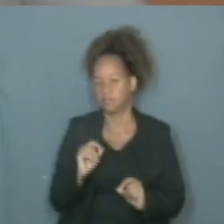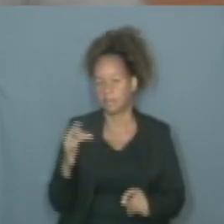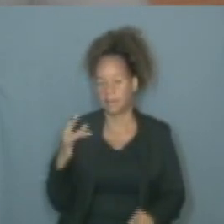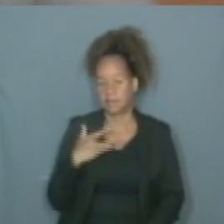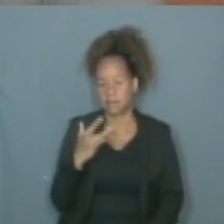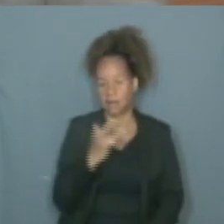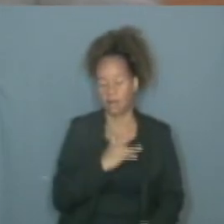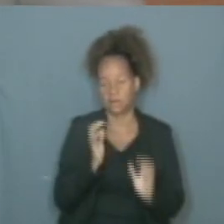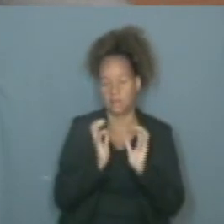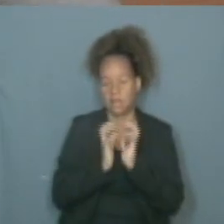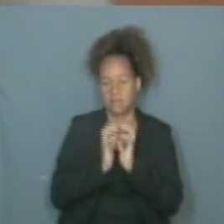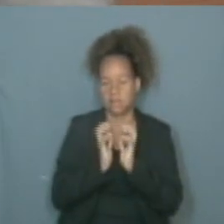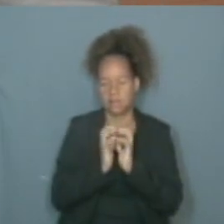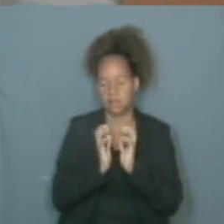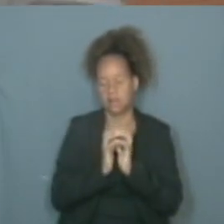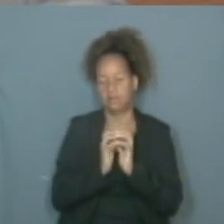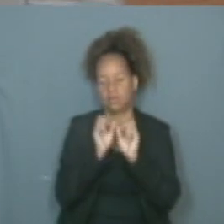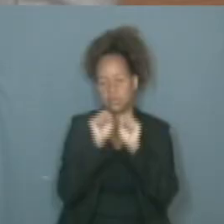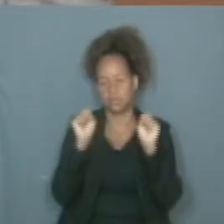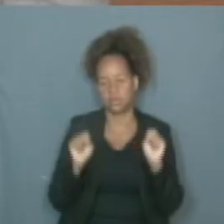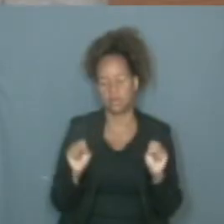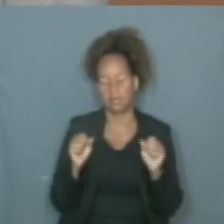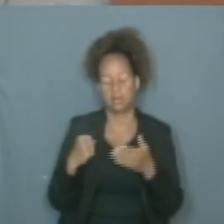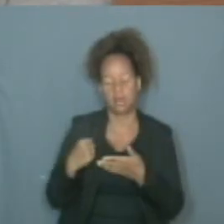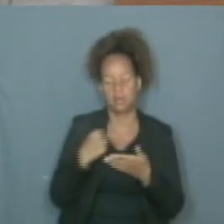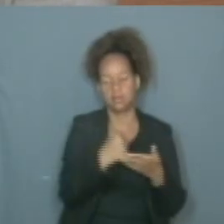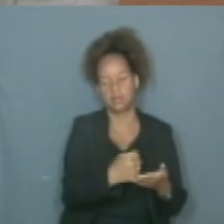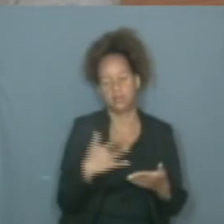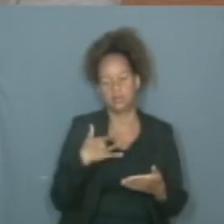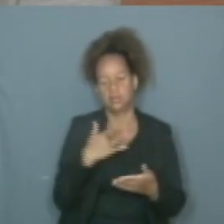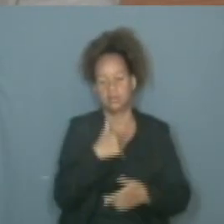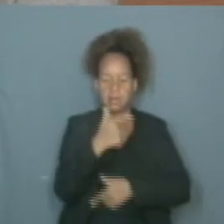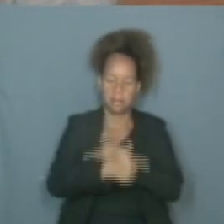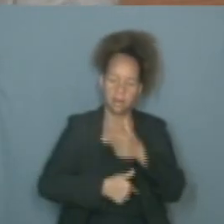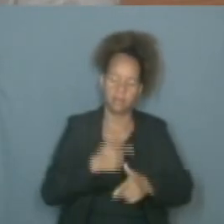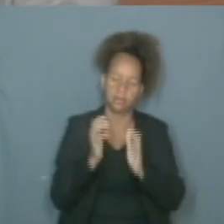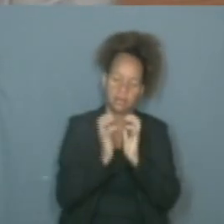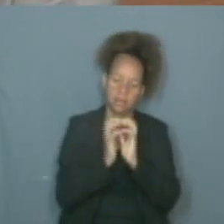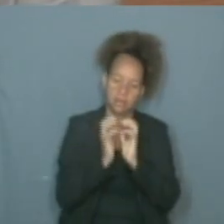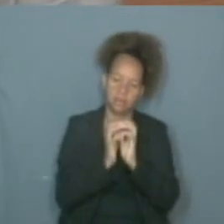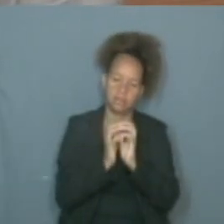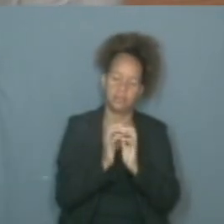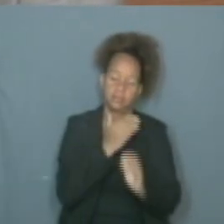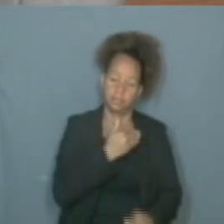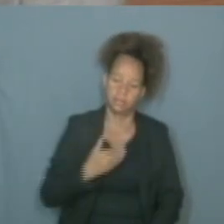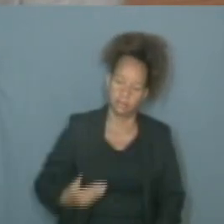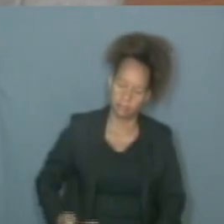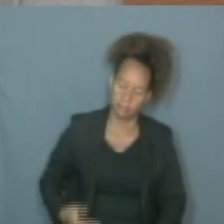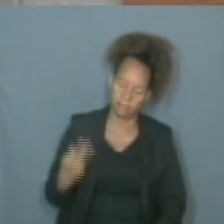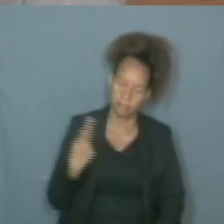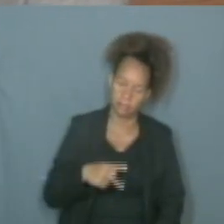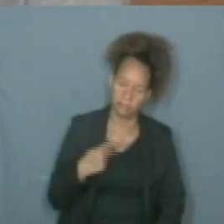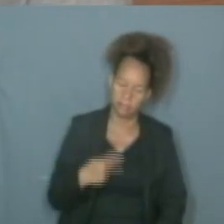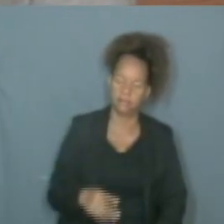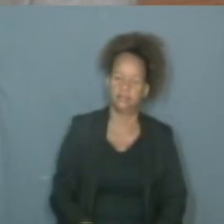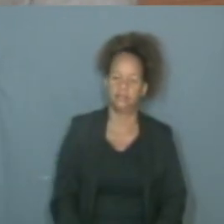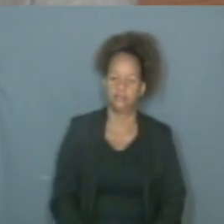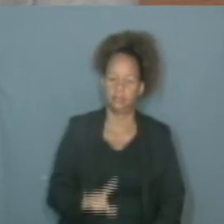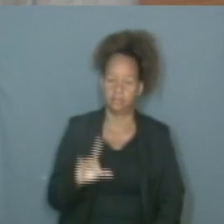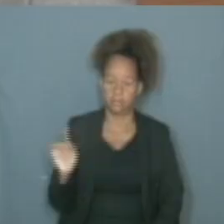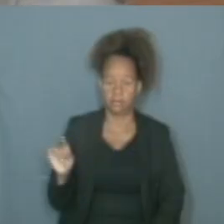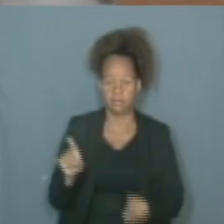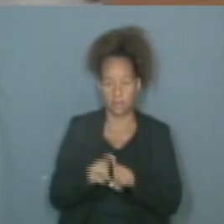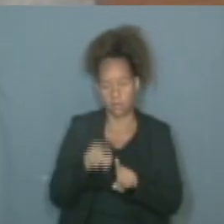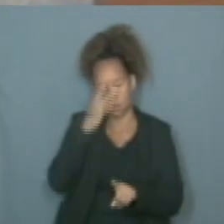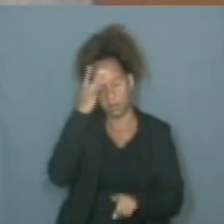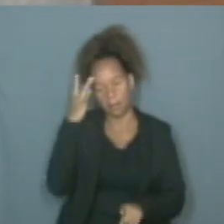Saúde Recife, que é o sistema de assistência à saúde dos servidores públicos municipais e os seus